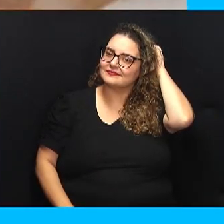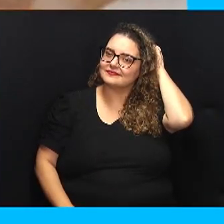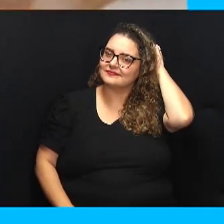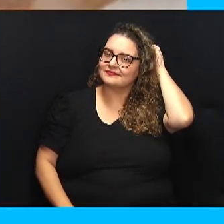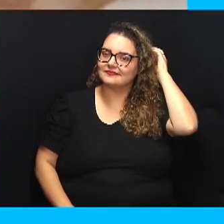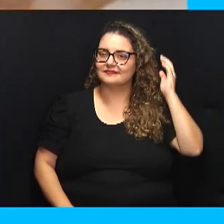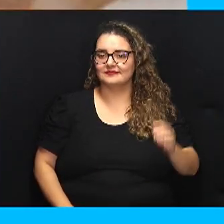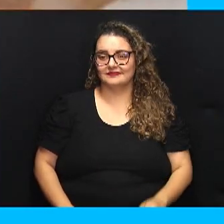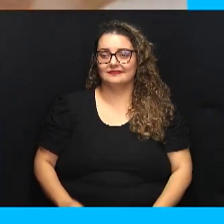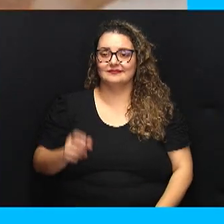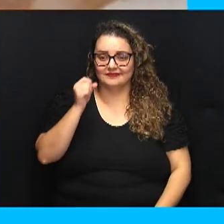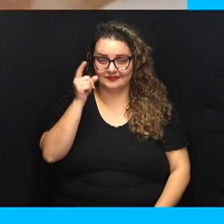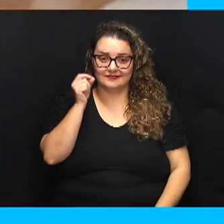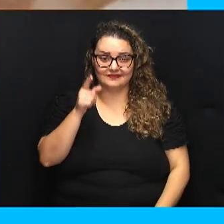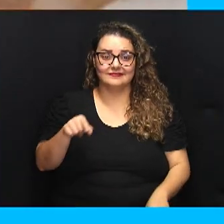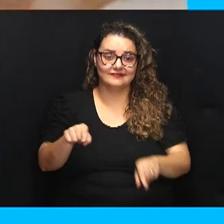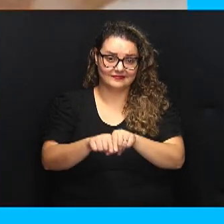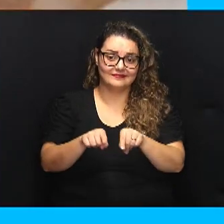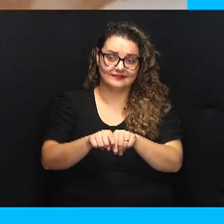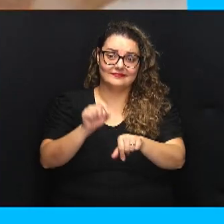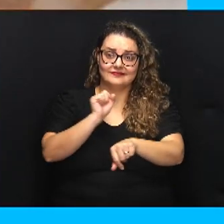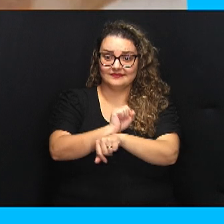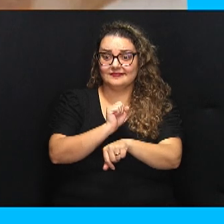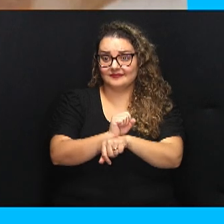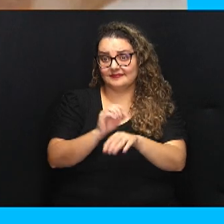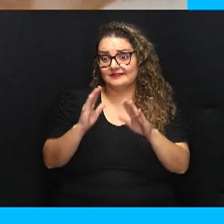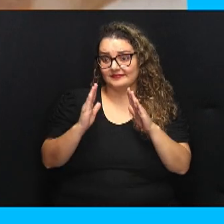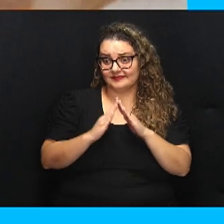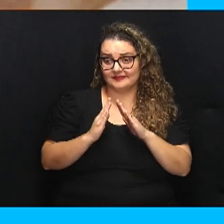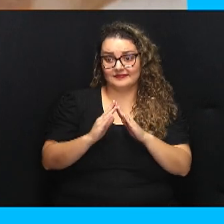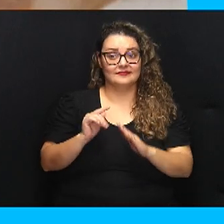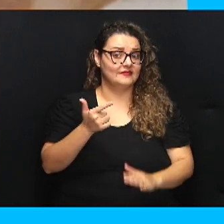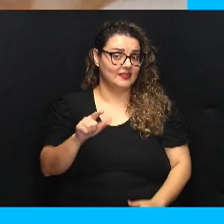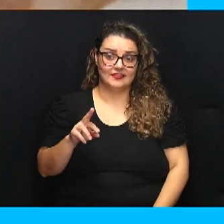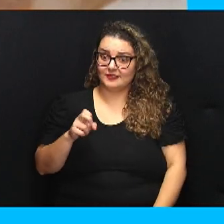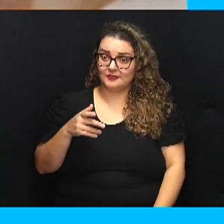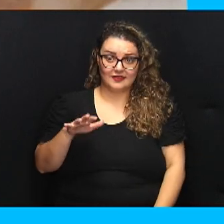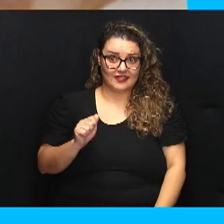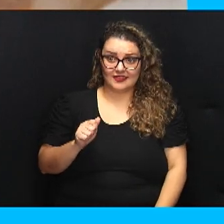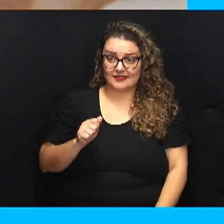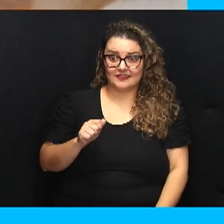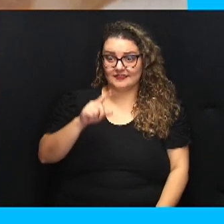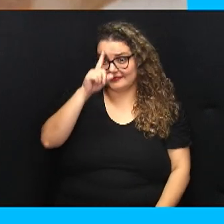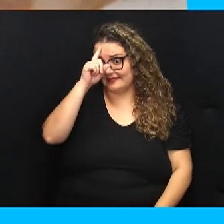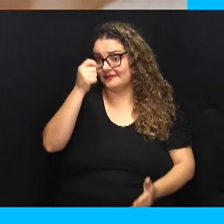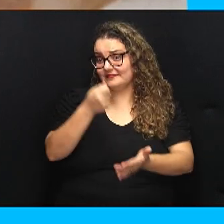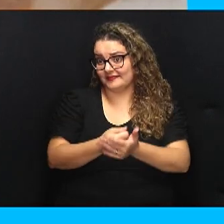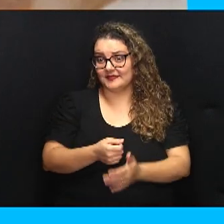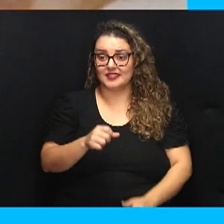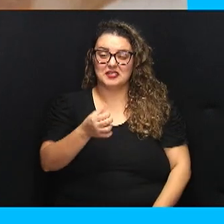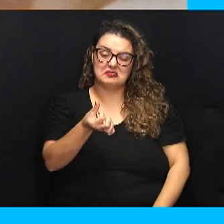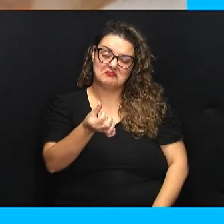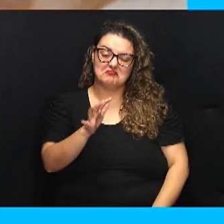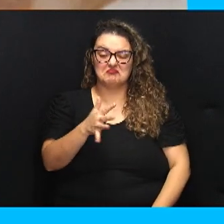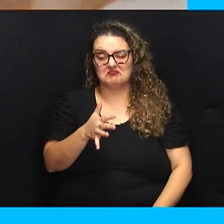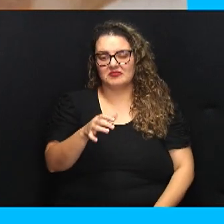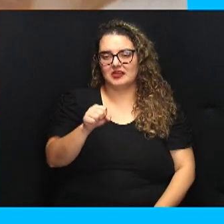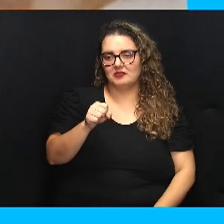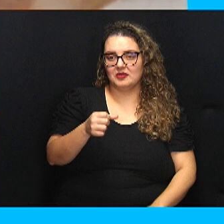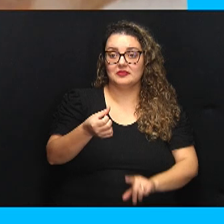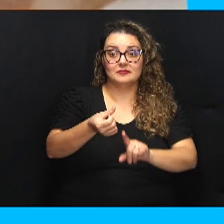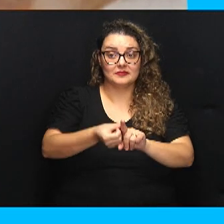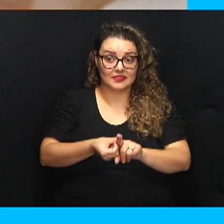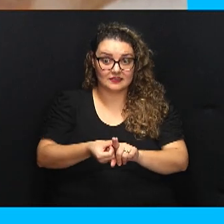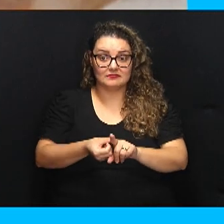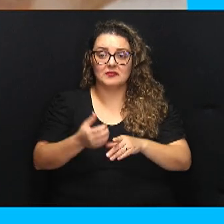gato Juninho também está à espera de um lar. Sem raça definida, ele tem de 6 a 8 meses. Juninho possui um